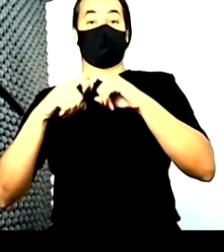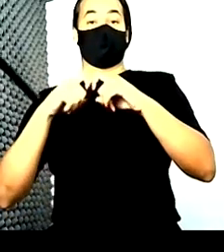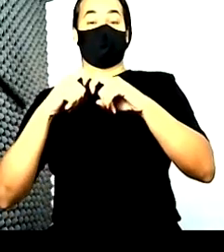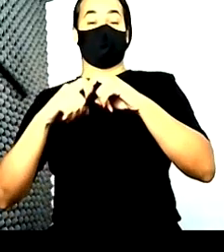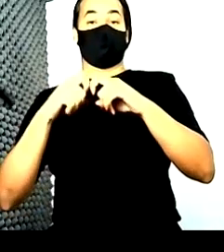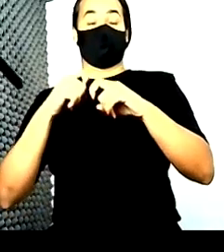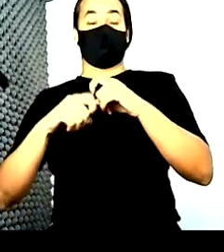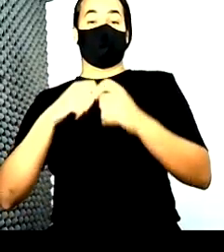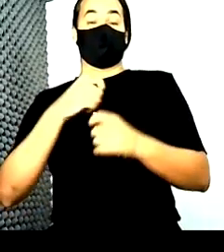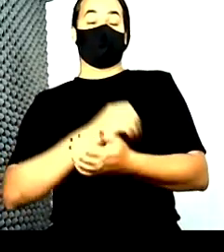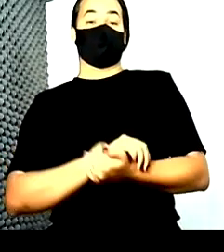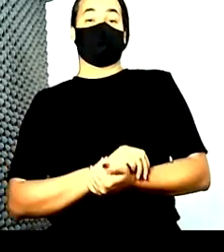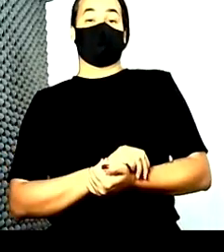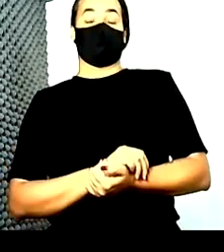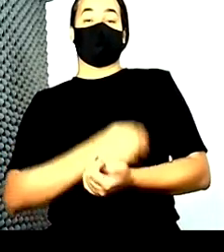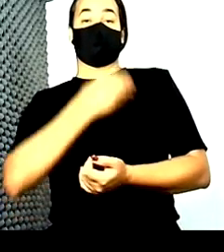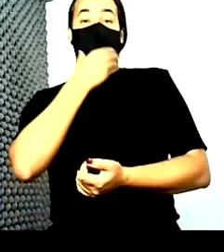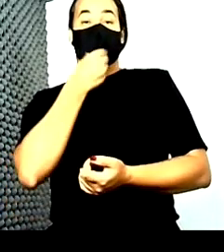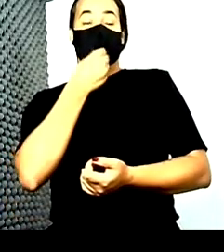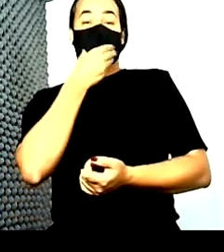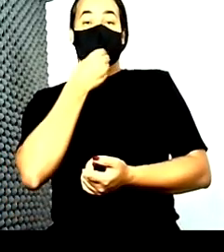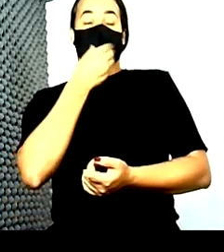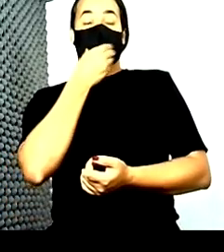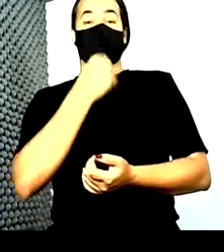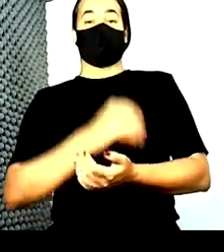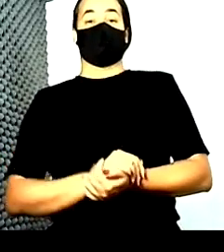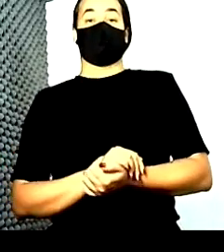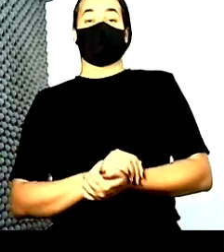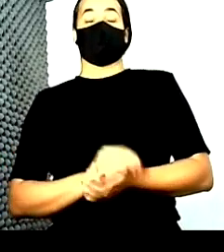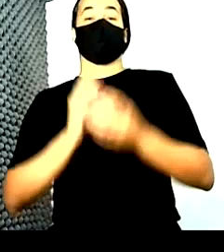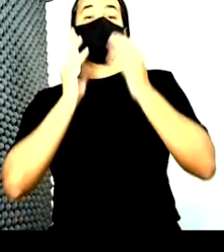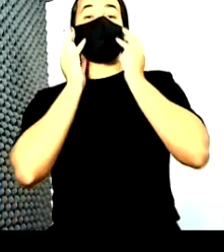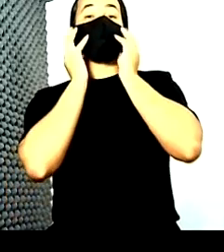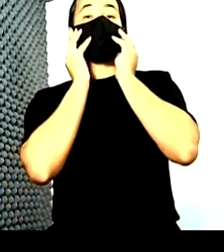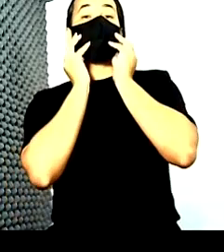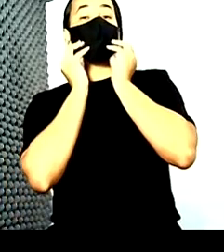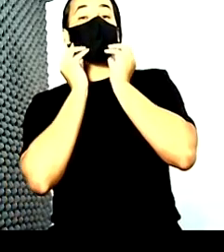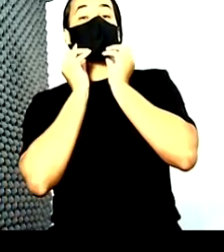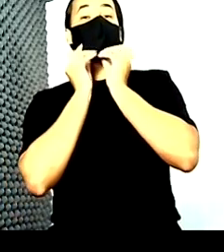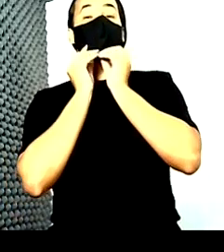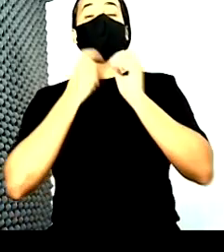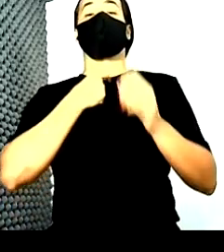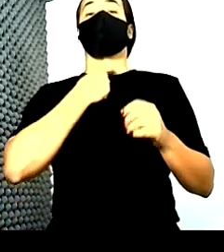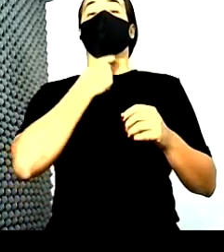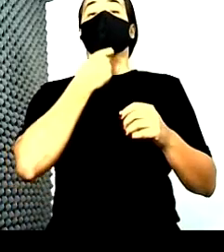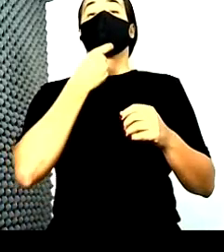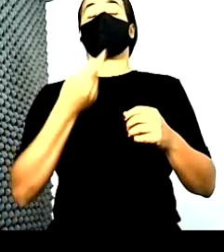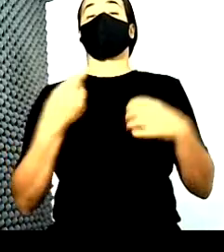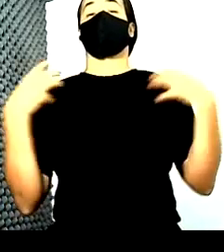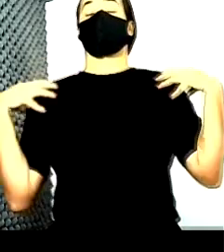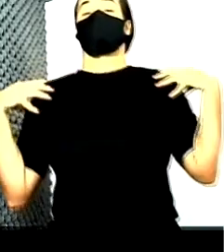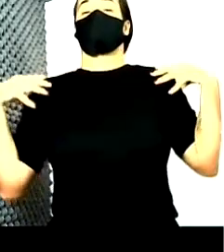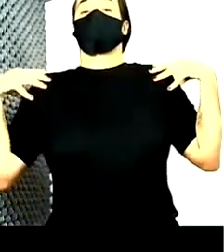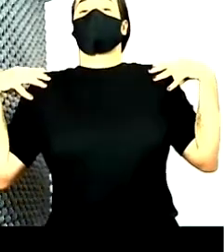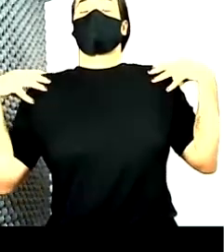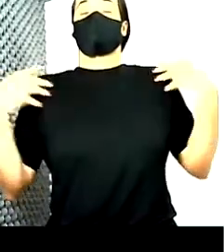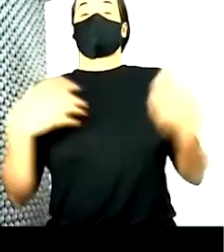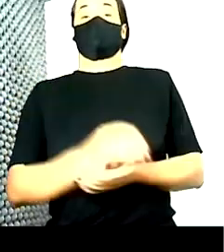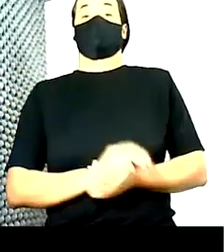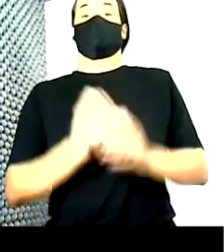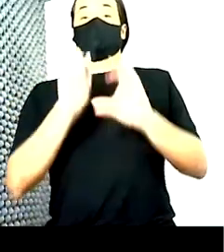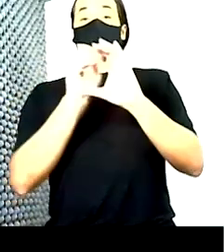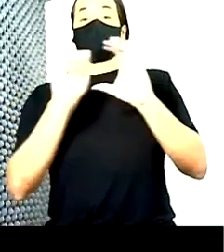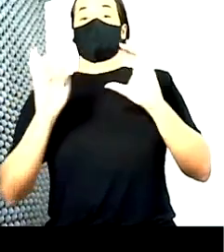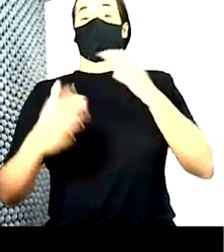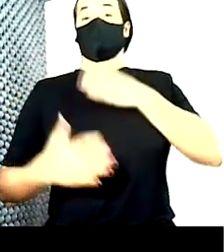secundárias masculinas, já estamos falando de testosterona, a barba, a voz e ombros volumosos, ou seja, vão dar características